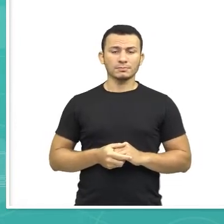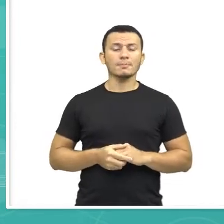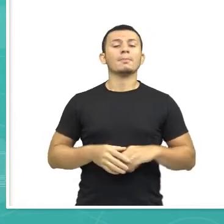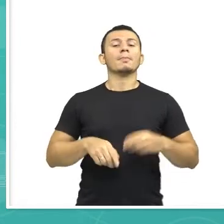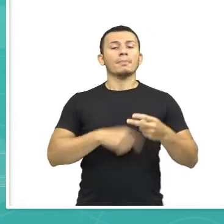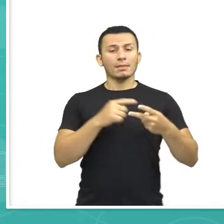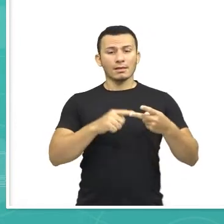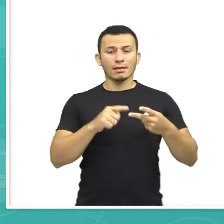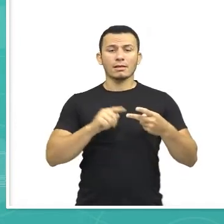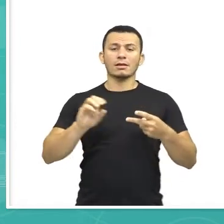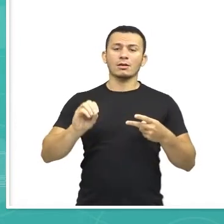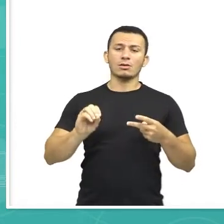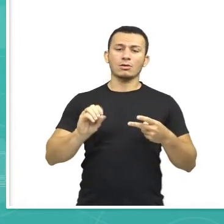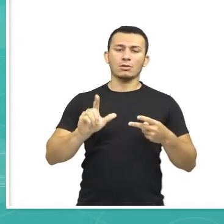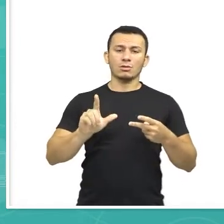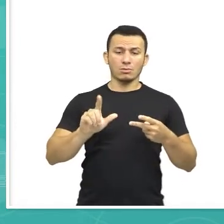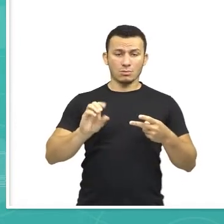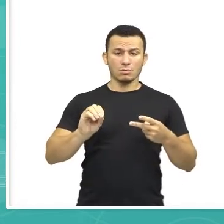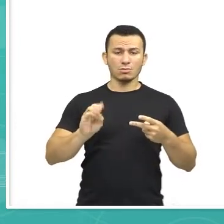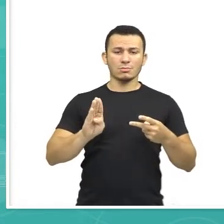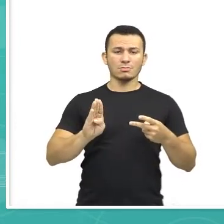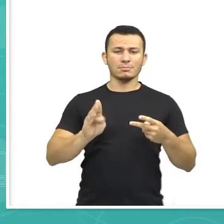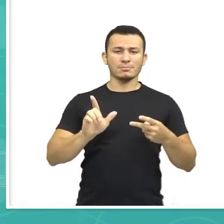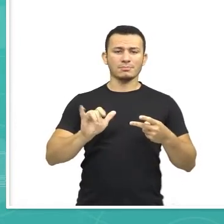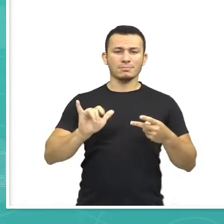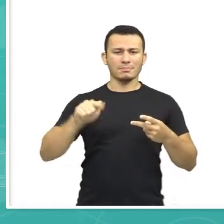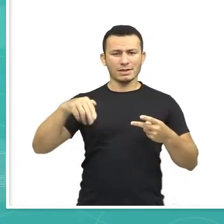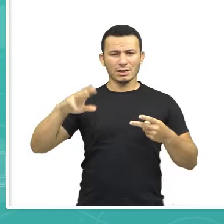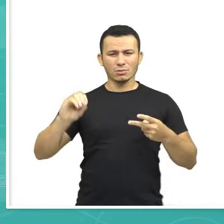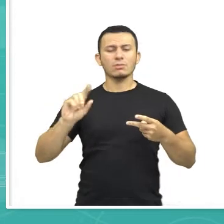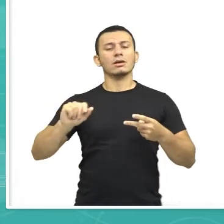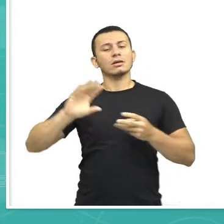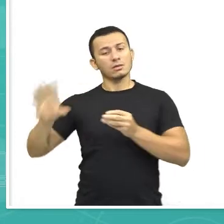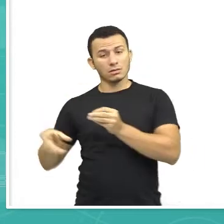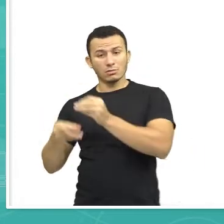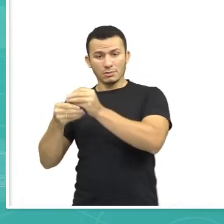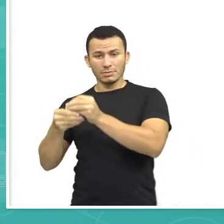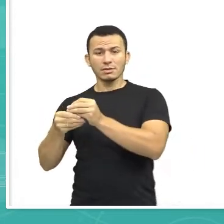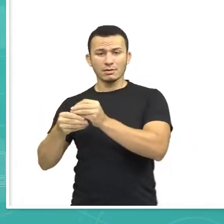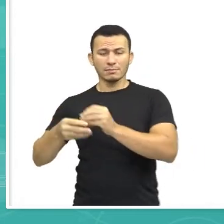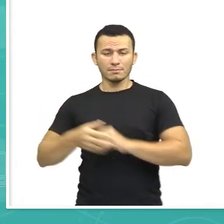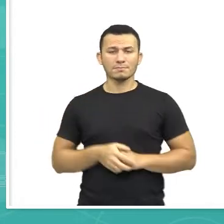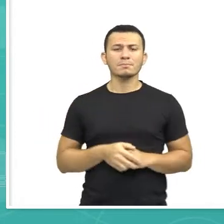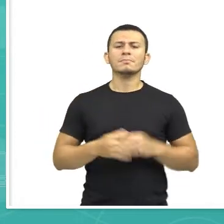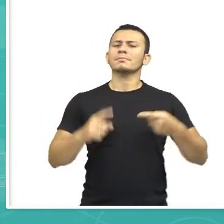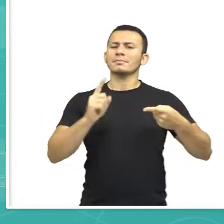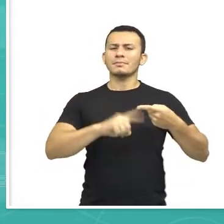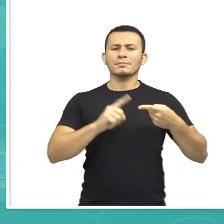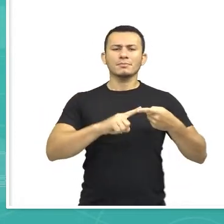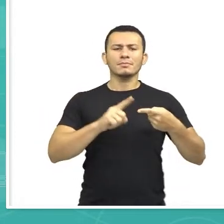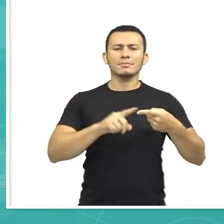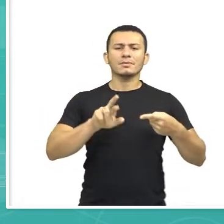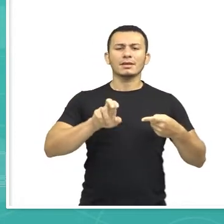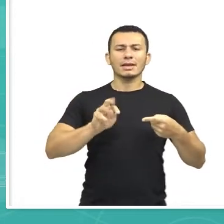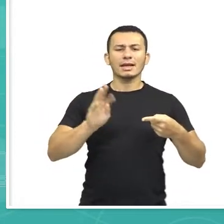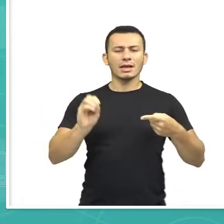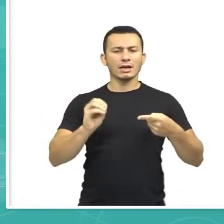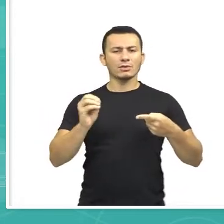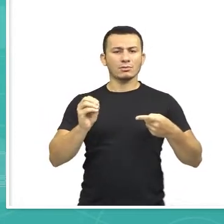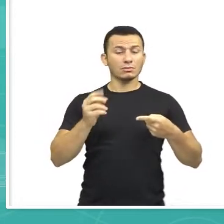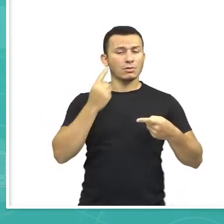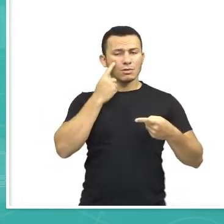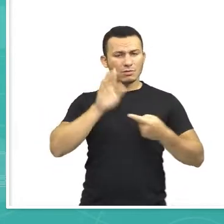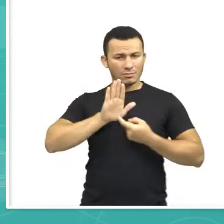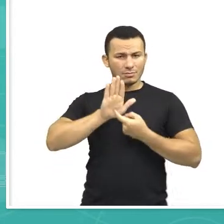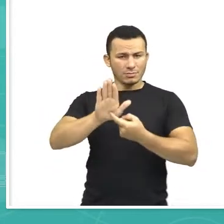os oblíquos como complementos. Vamos relembrar aqui o dos casos reto, do caso reto. Olha só aqui, ó. Vou colocar aqui o lado